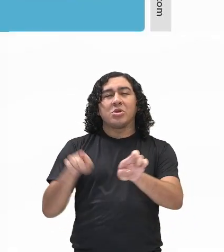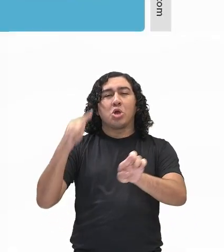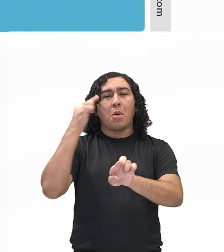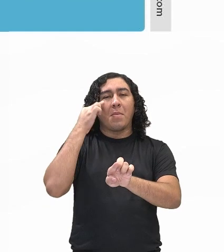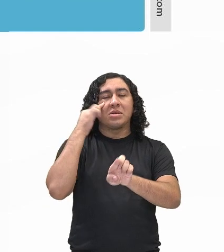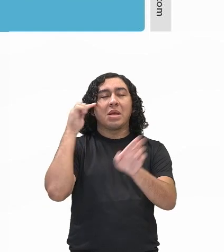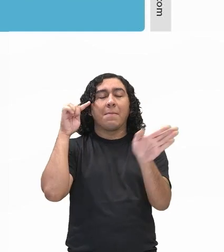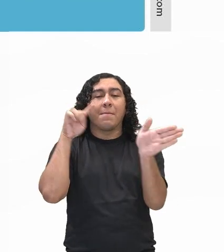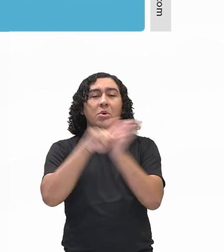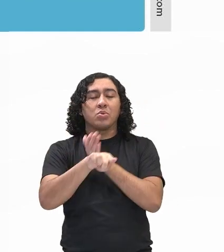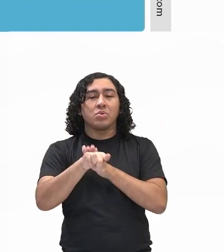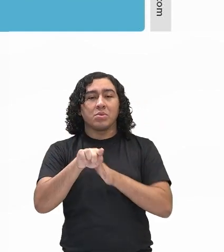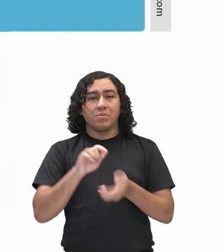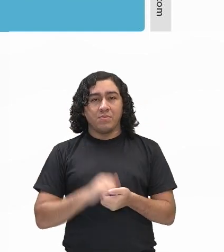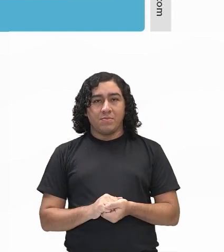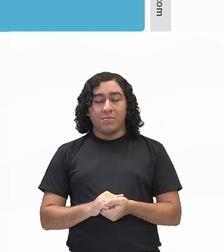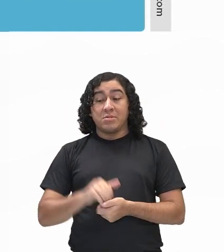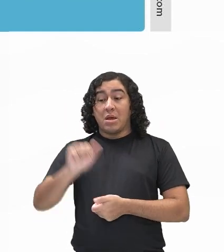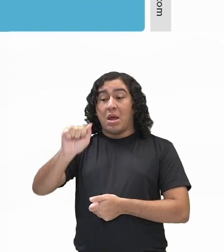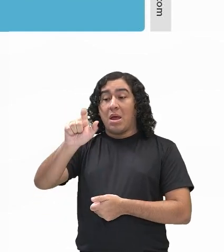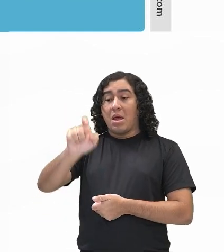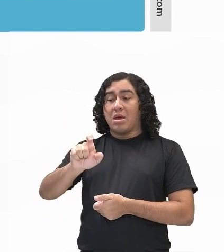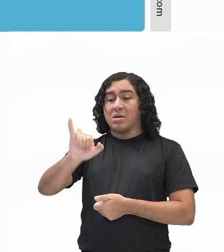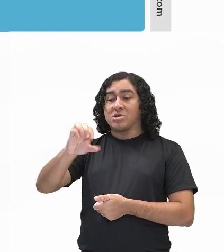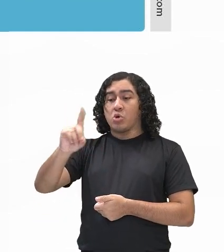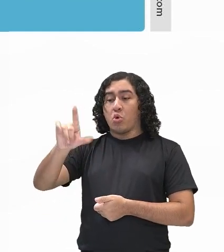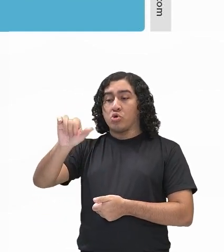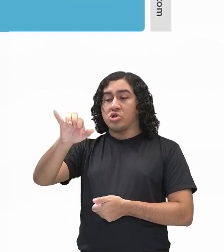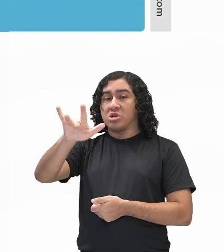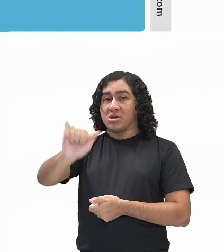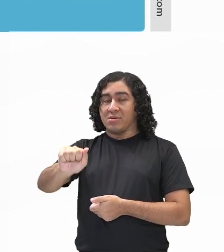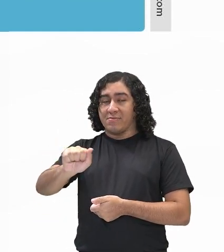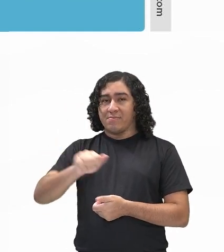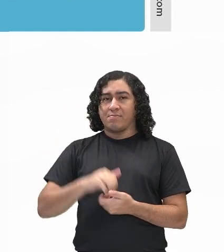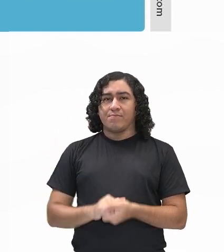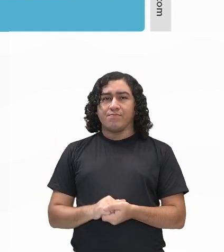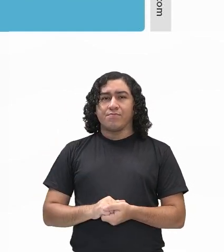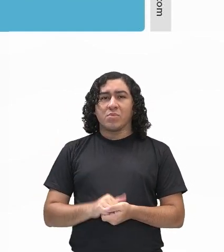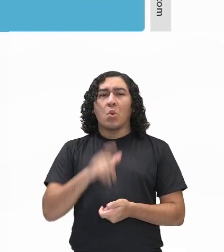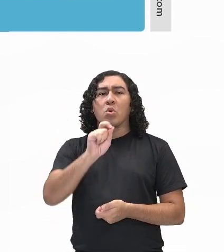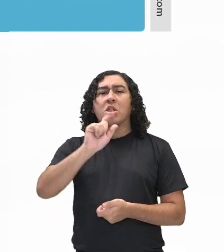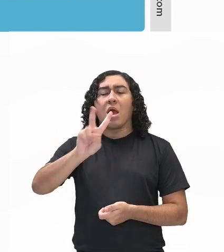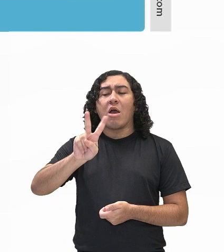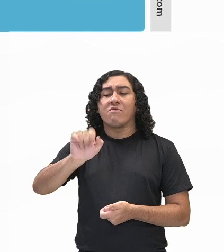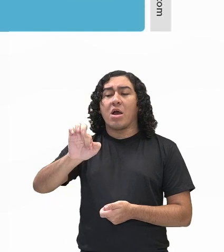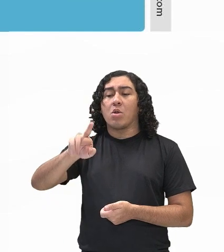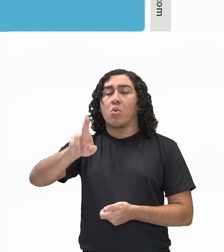a axiologia, que é a questão dos valores da filosofia. O que é o valor, então?